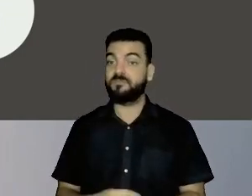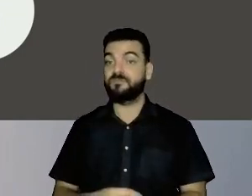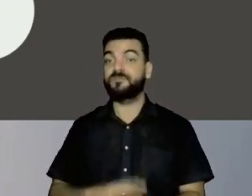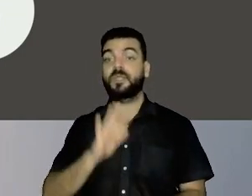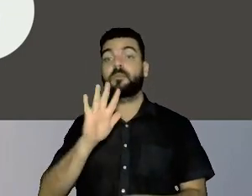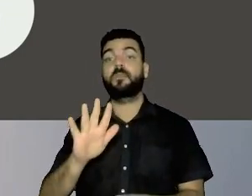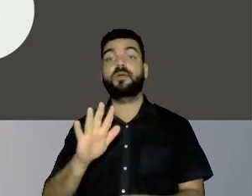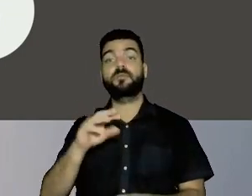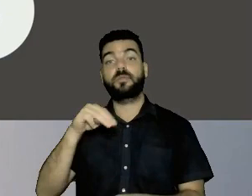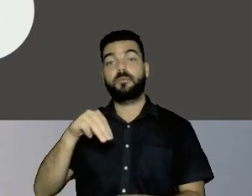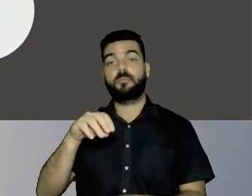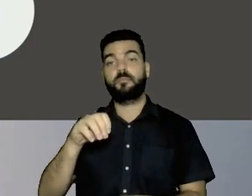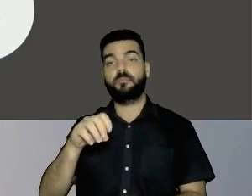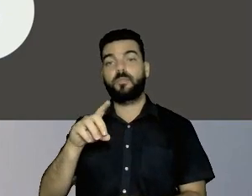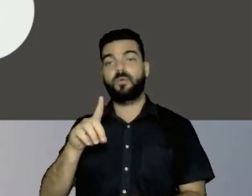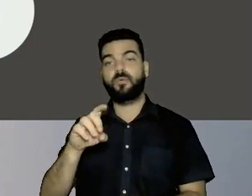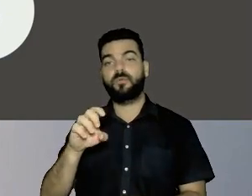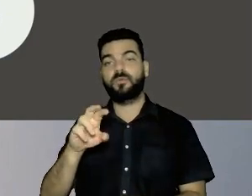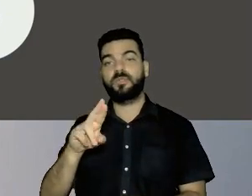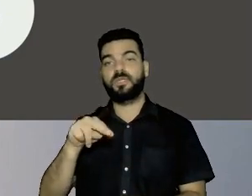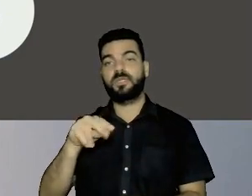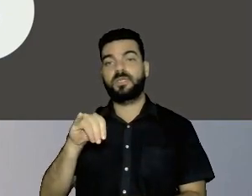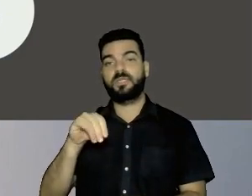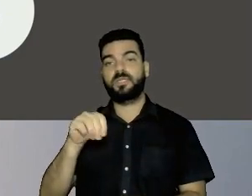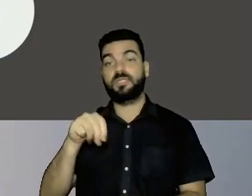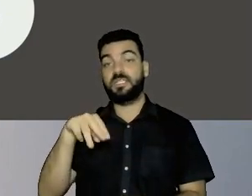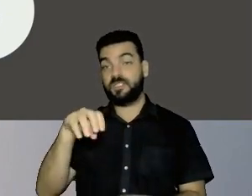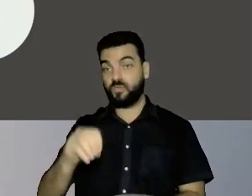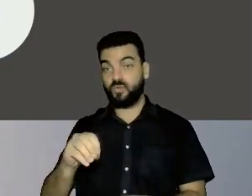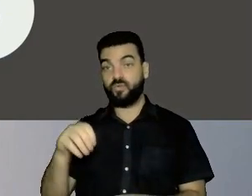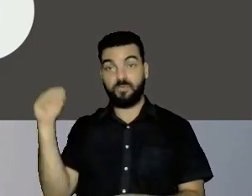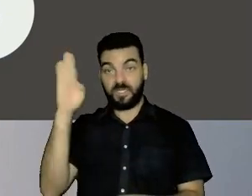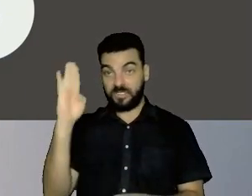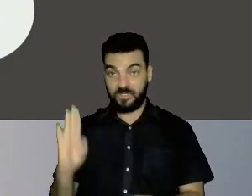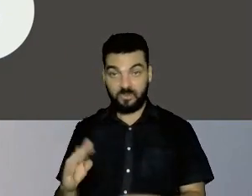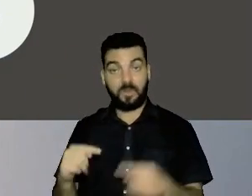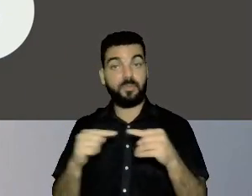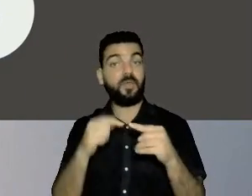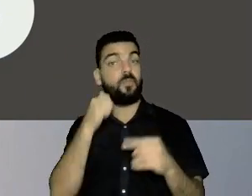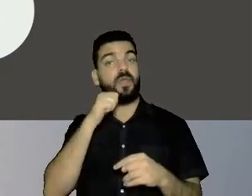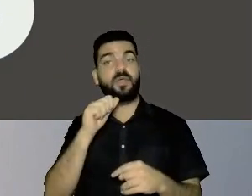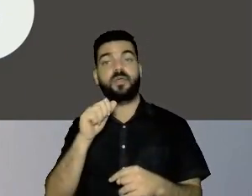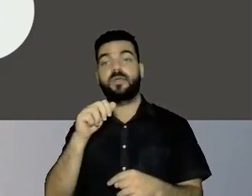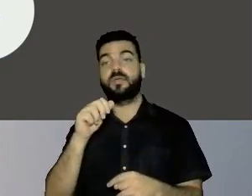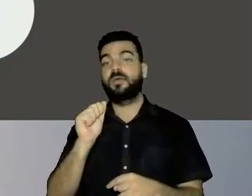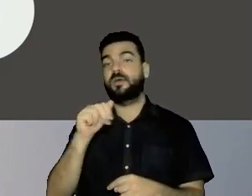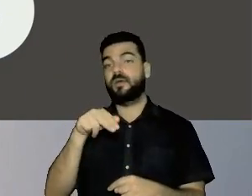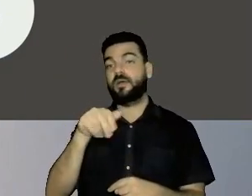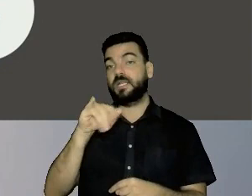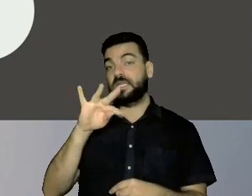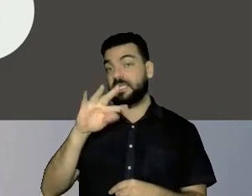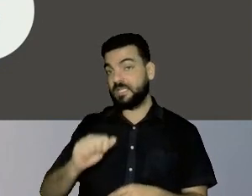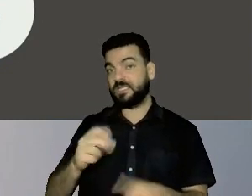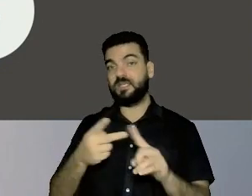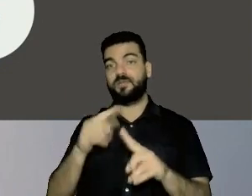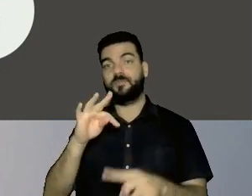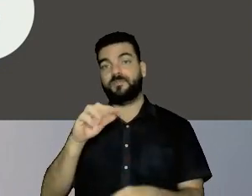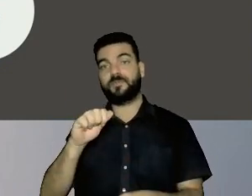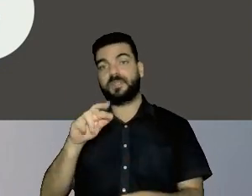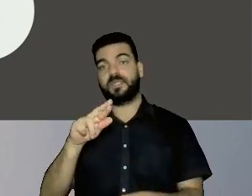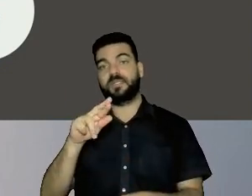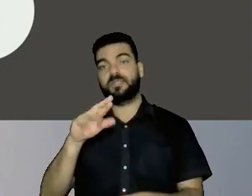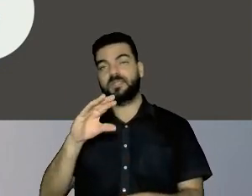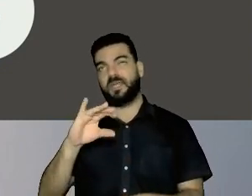proximidade com o estilo impressionista. Quando a gente vai falar do modernismo no Brasil, a gente tem sempre a presença de